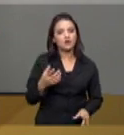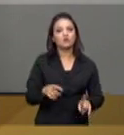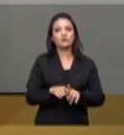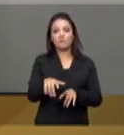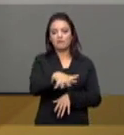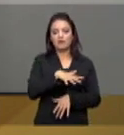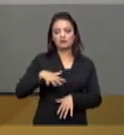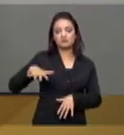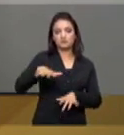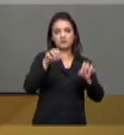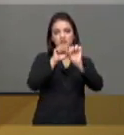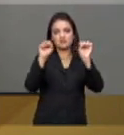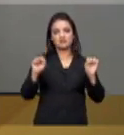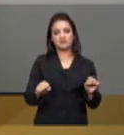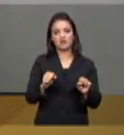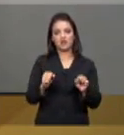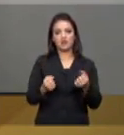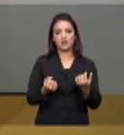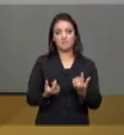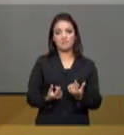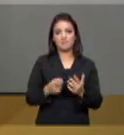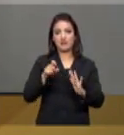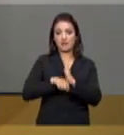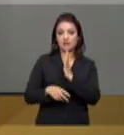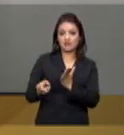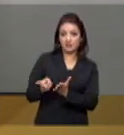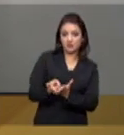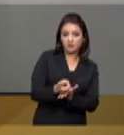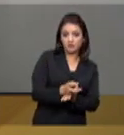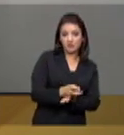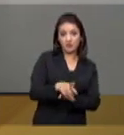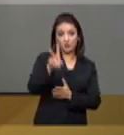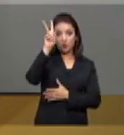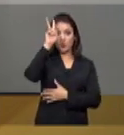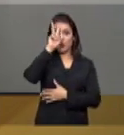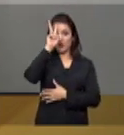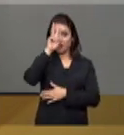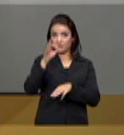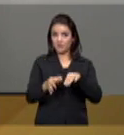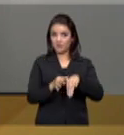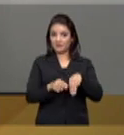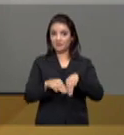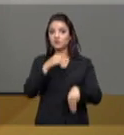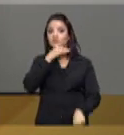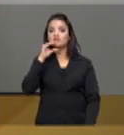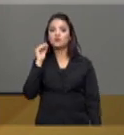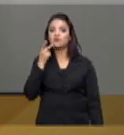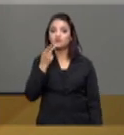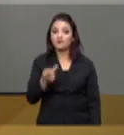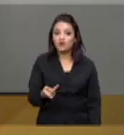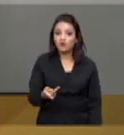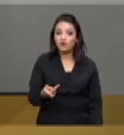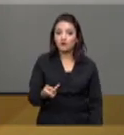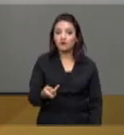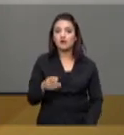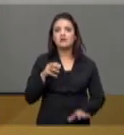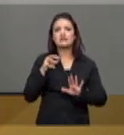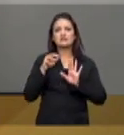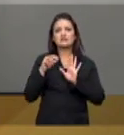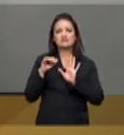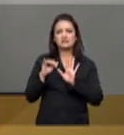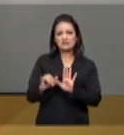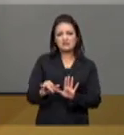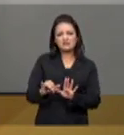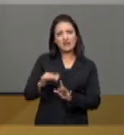PIS-COFINS é inconstitucional. Eu relembro ainda a expressão do ministro Celso de Mello. Se em pauta embargos de declaração do